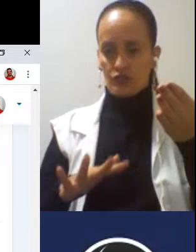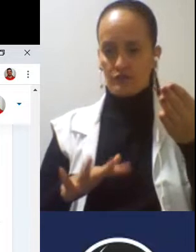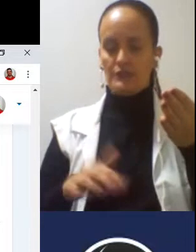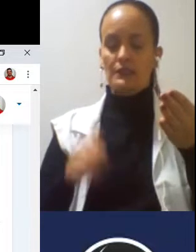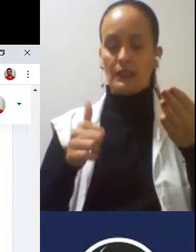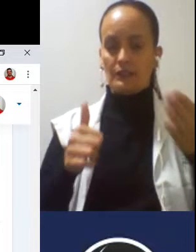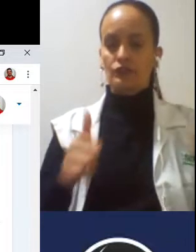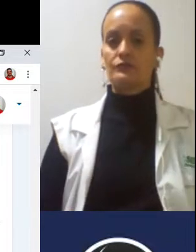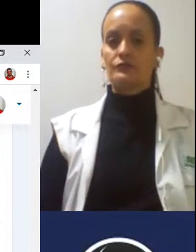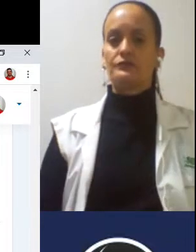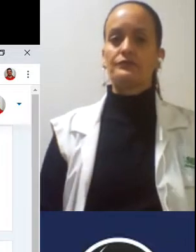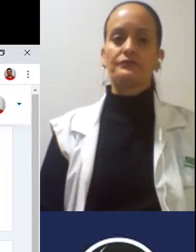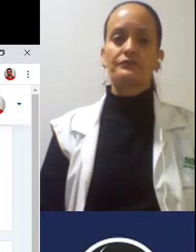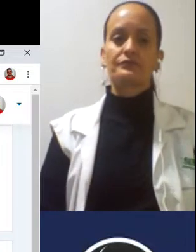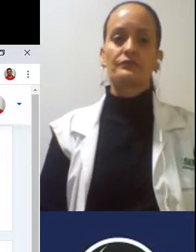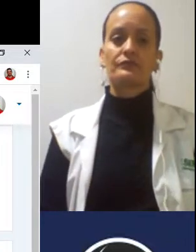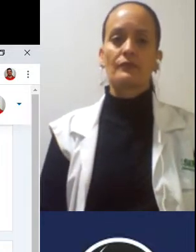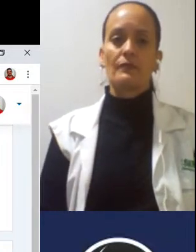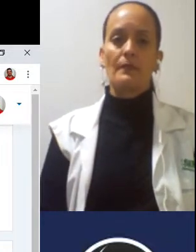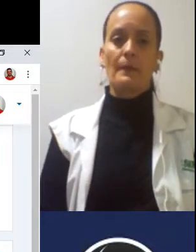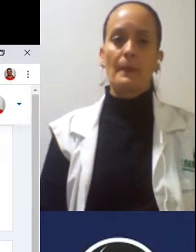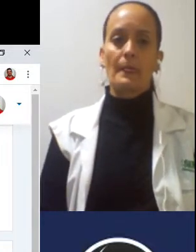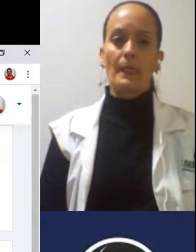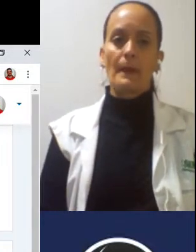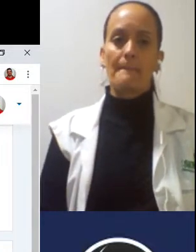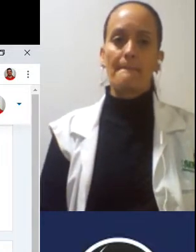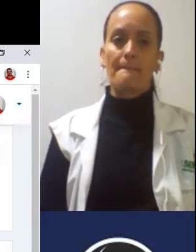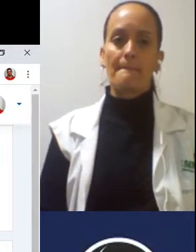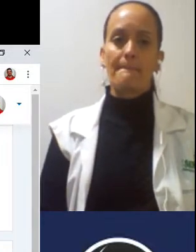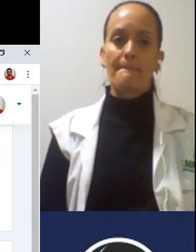junto para vocês, eu consigo alterar aqui